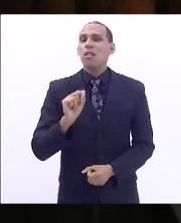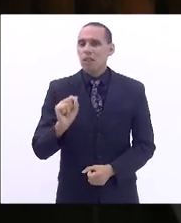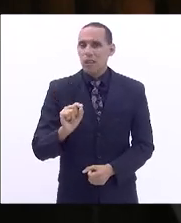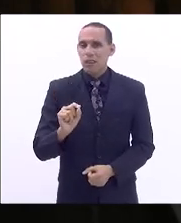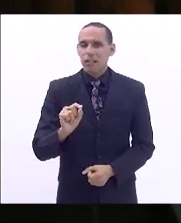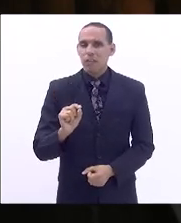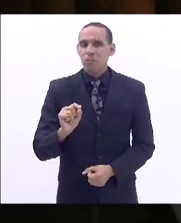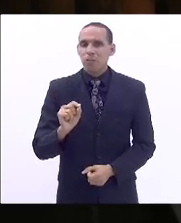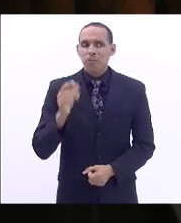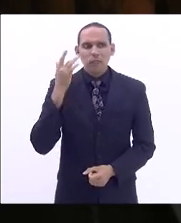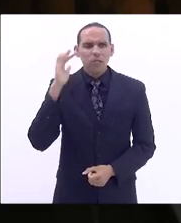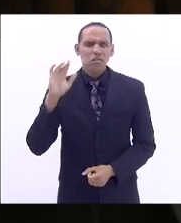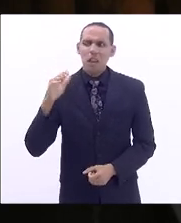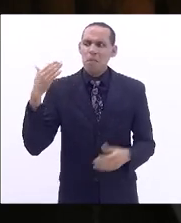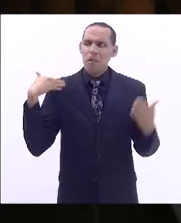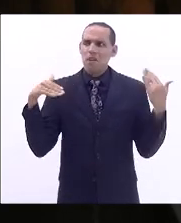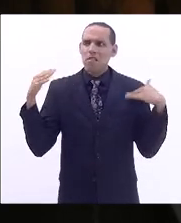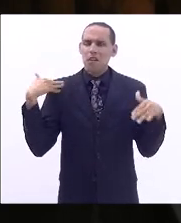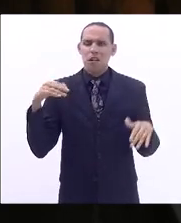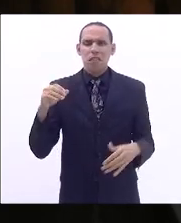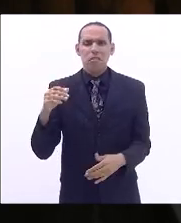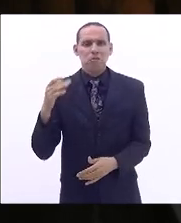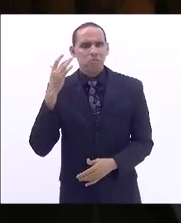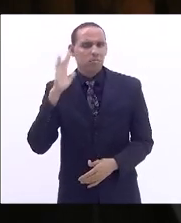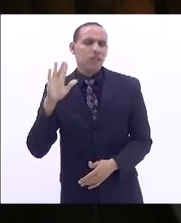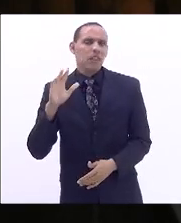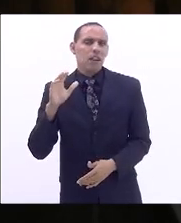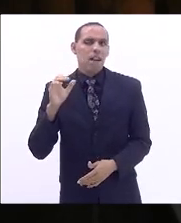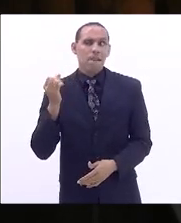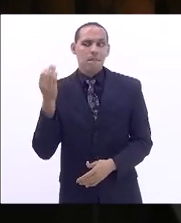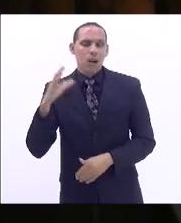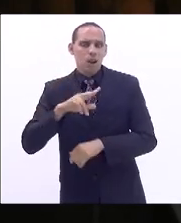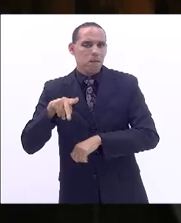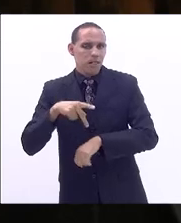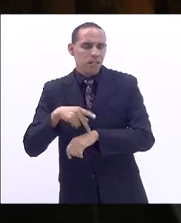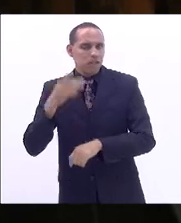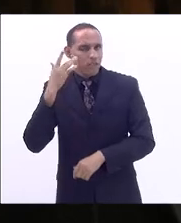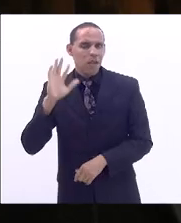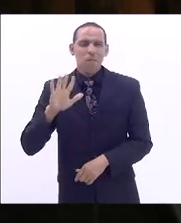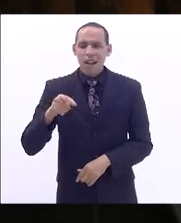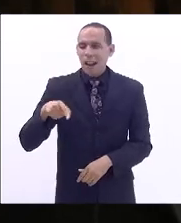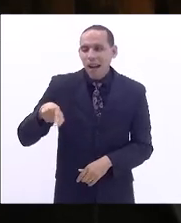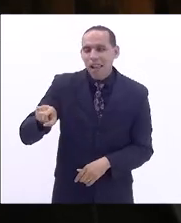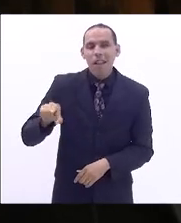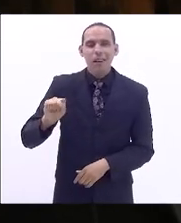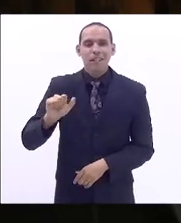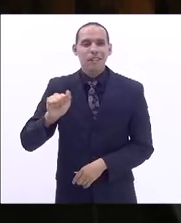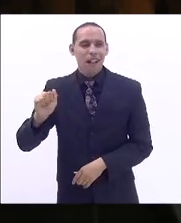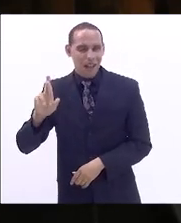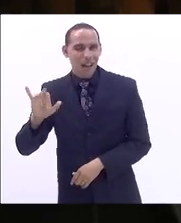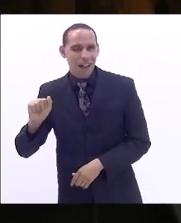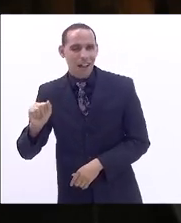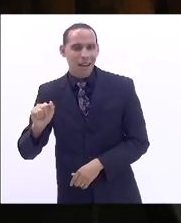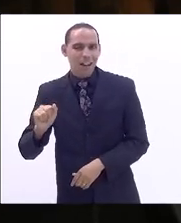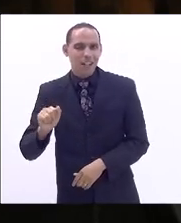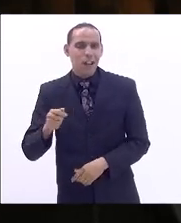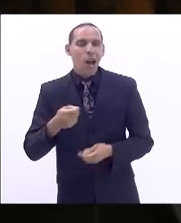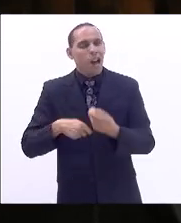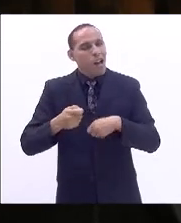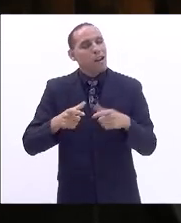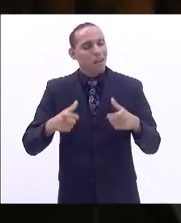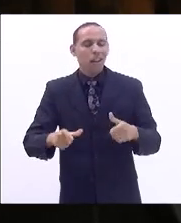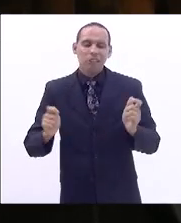no Face foi bater perna Talvez não tenha tempo o dia o exterior mas talvez aqui no Saara pelo menos isso para valorizar o nosso comércio